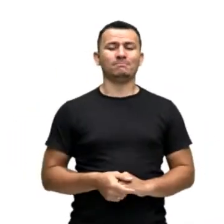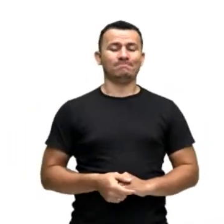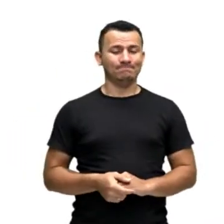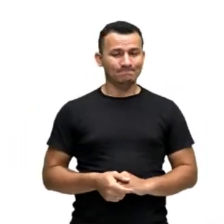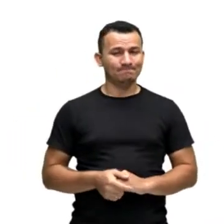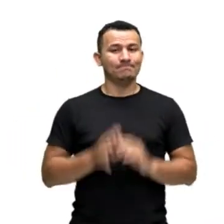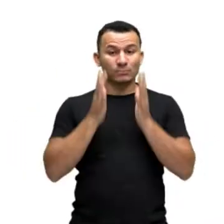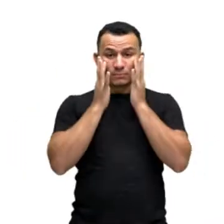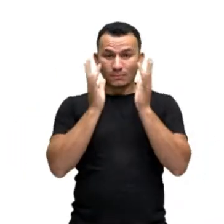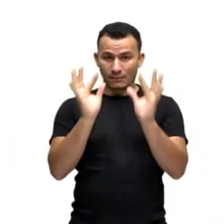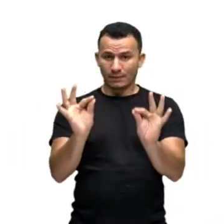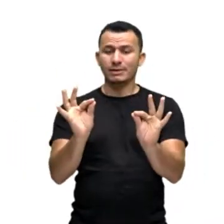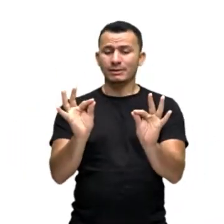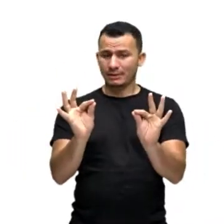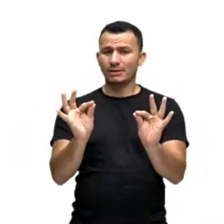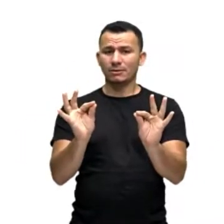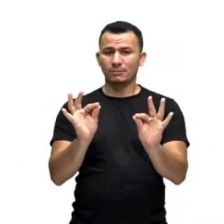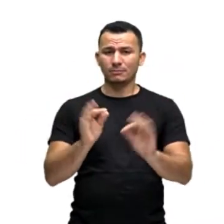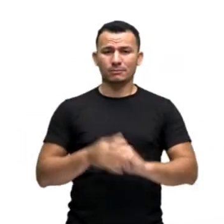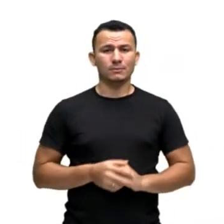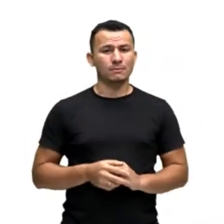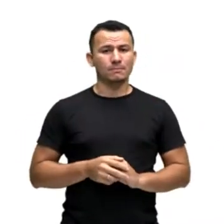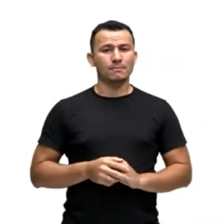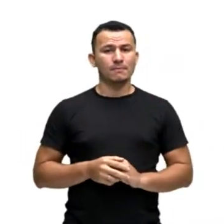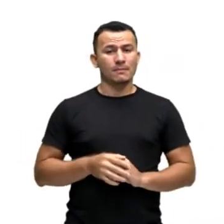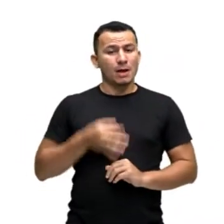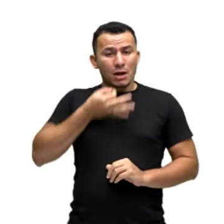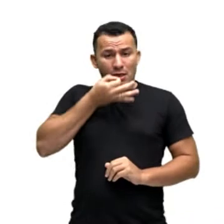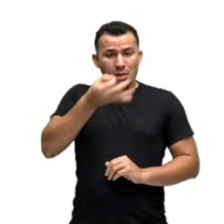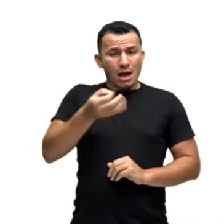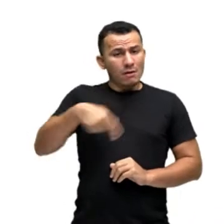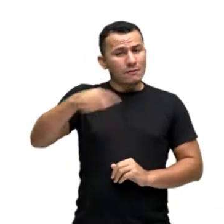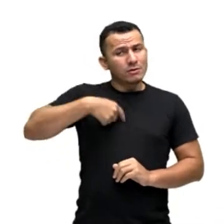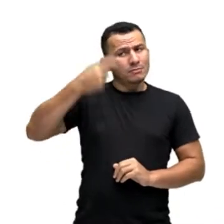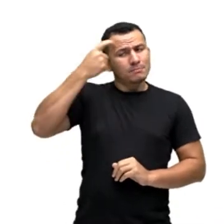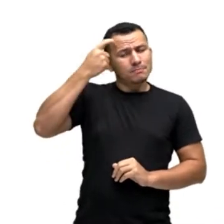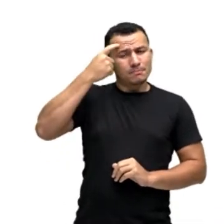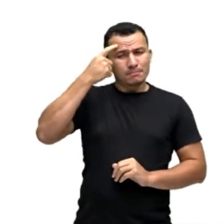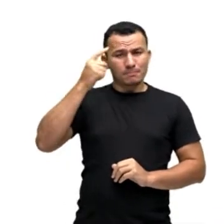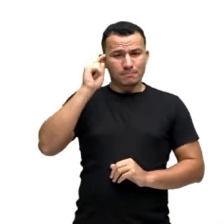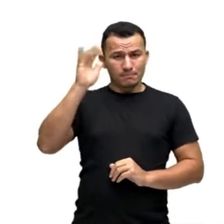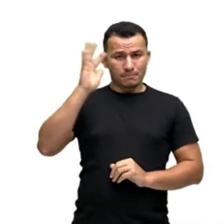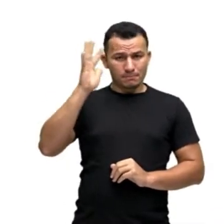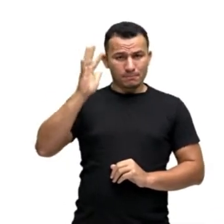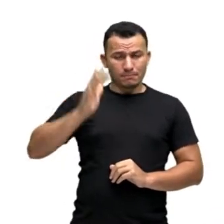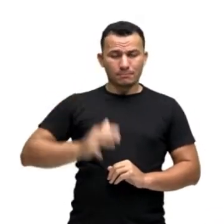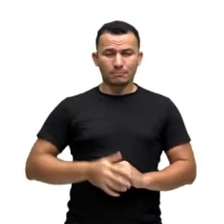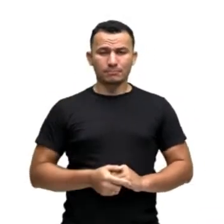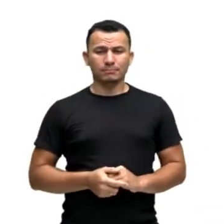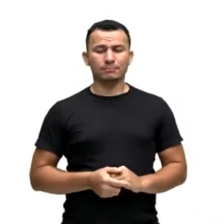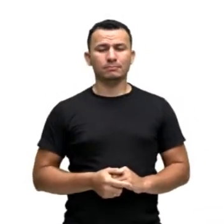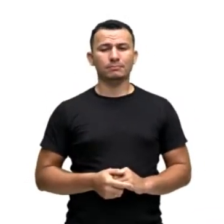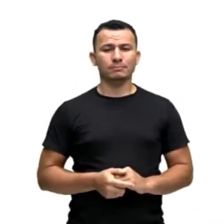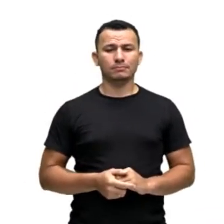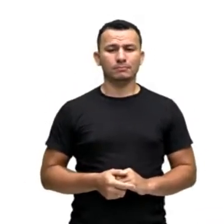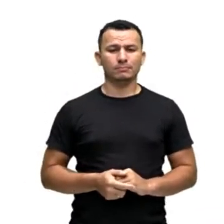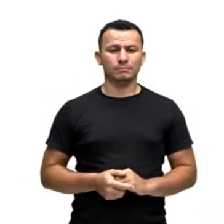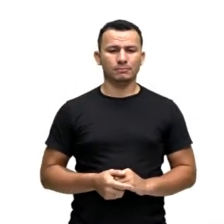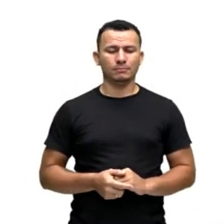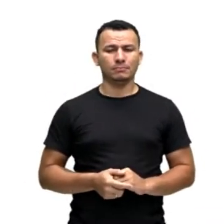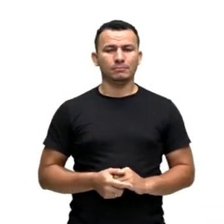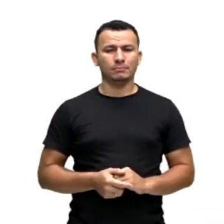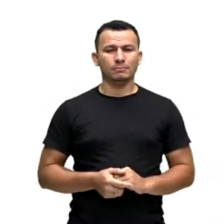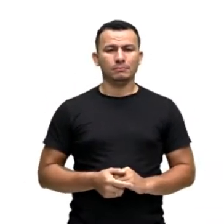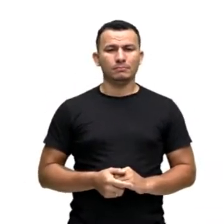presta atenção Olha só Primeira ideia que eu gostaria que você pensasse nós estamos